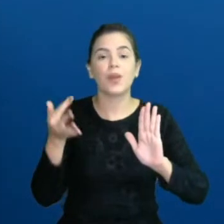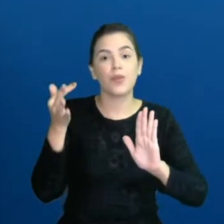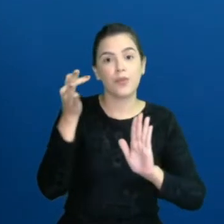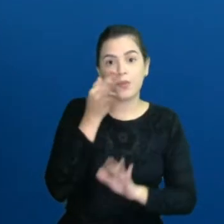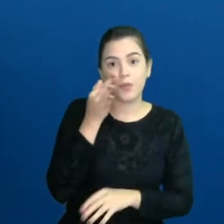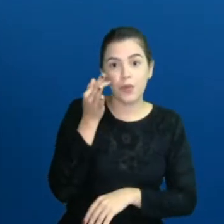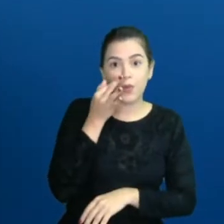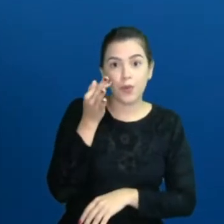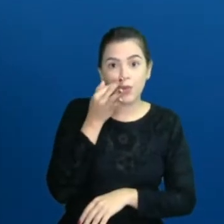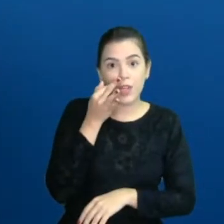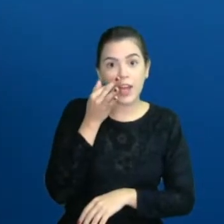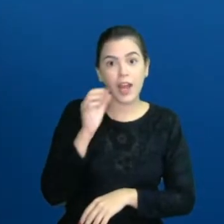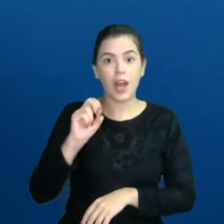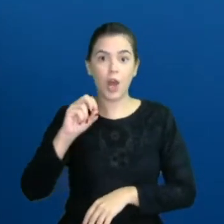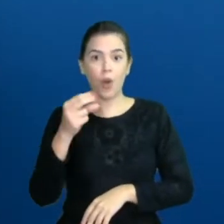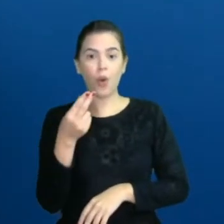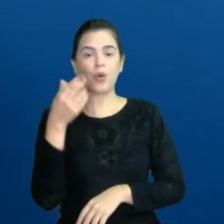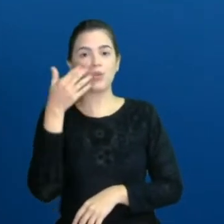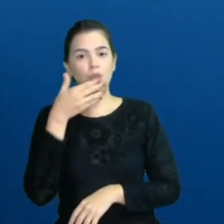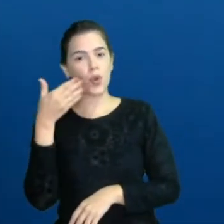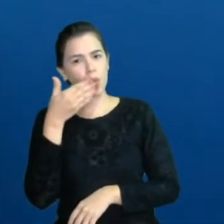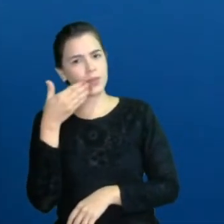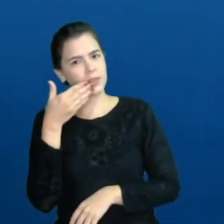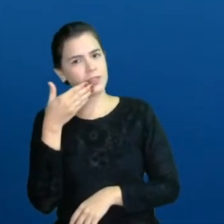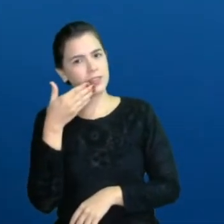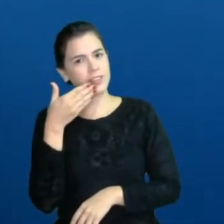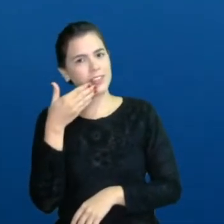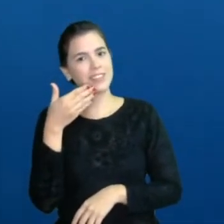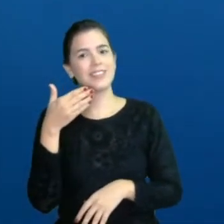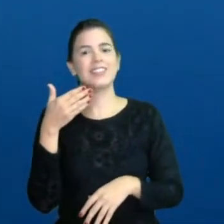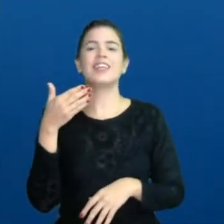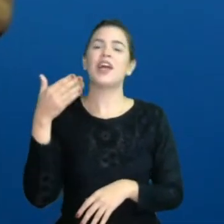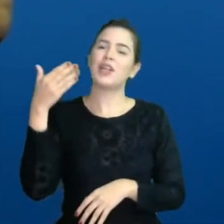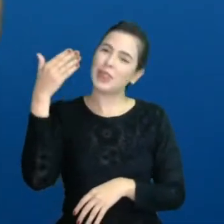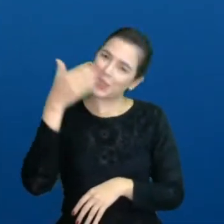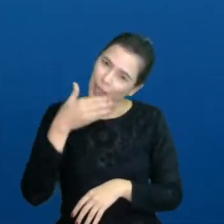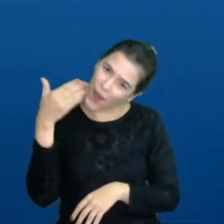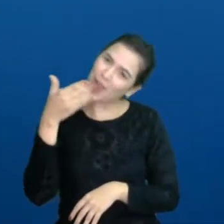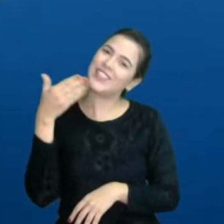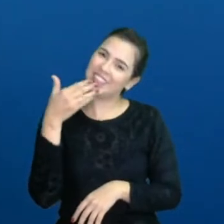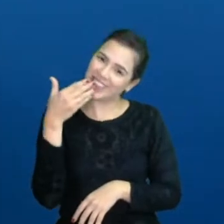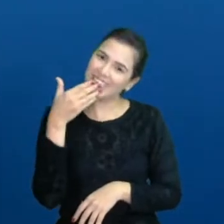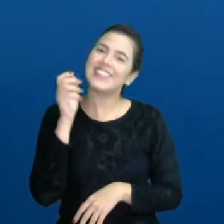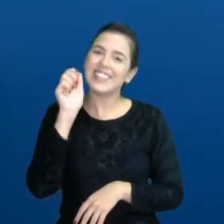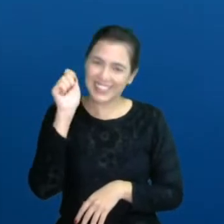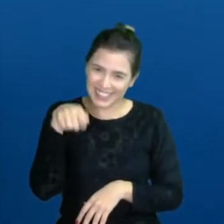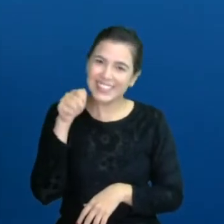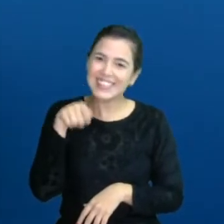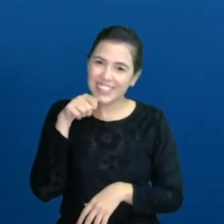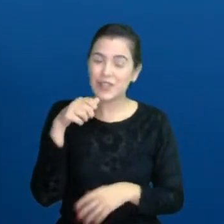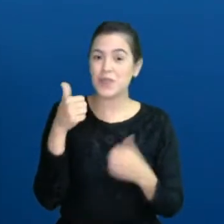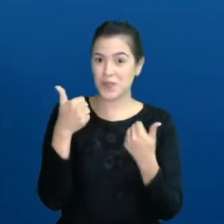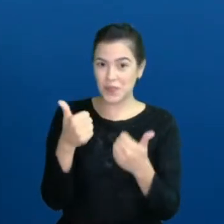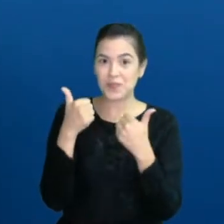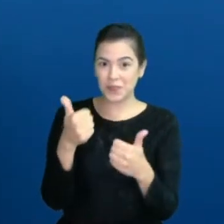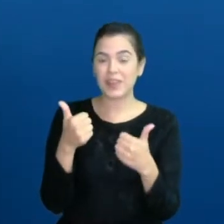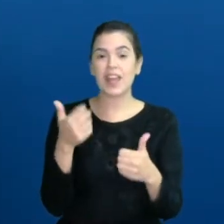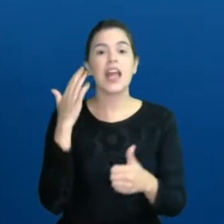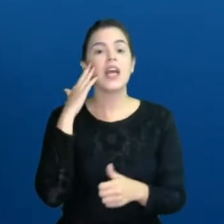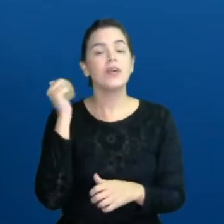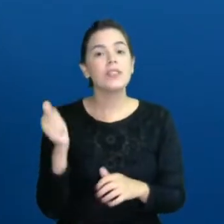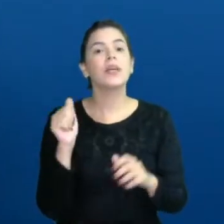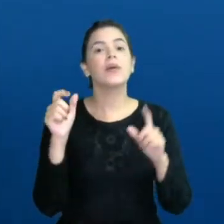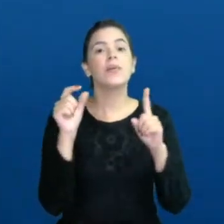Frutas ou doce? Isso mesmo, doce, muito bem. Eu sei porque aqui, ó,